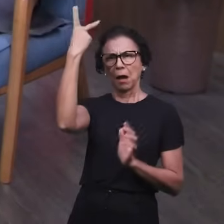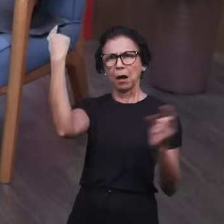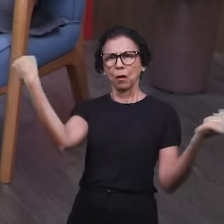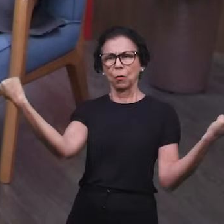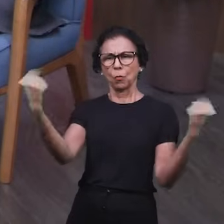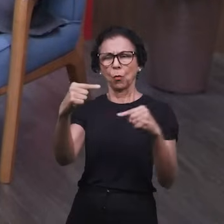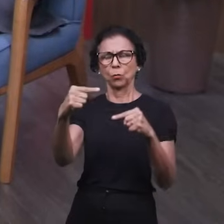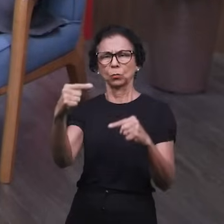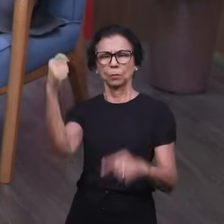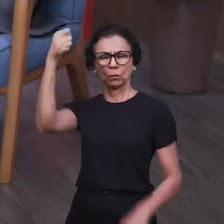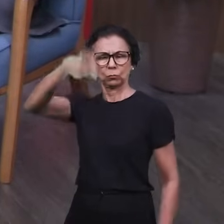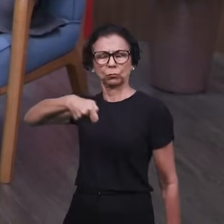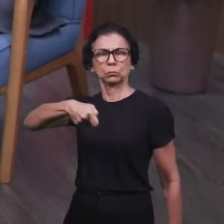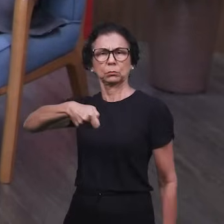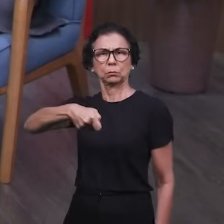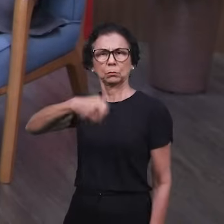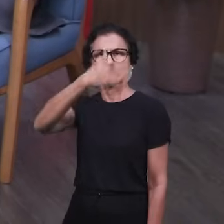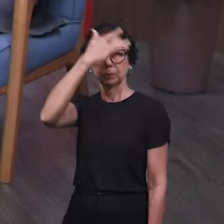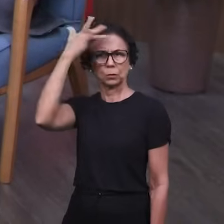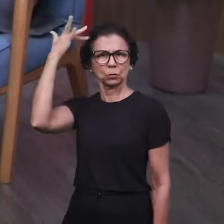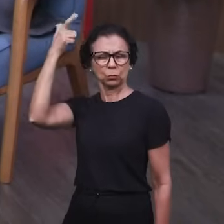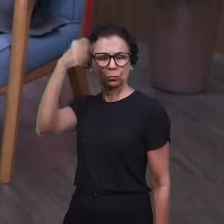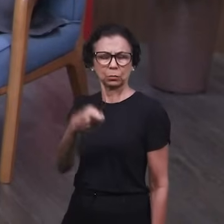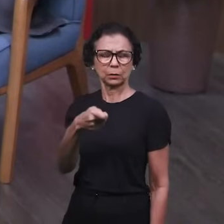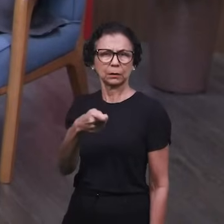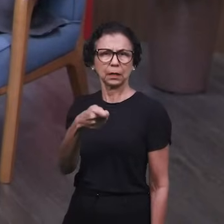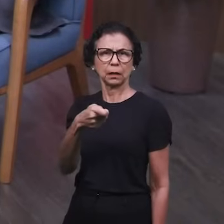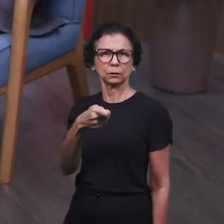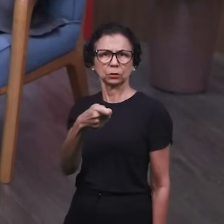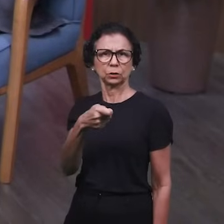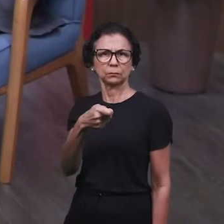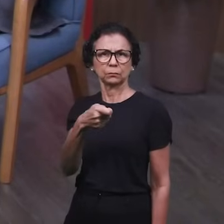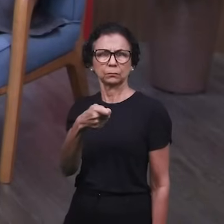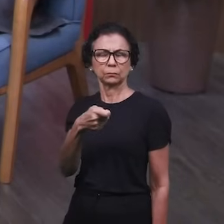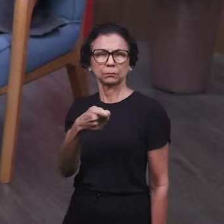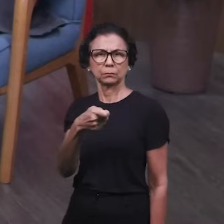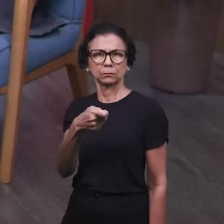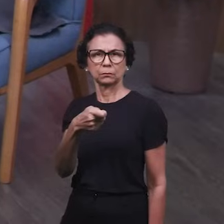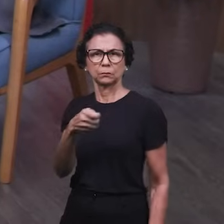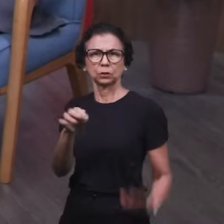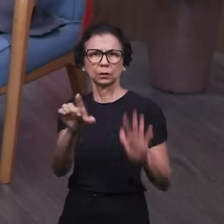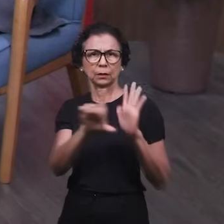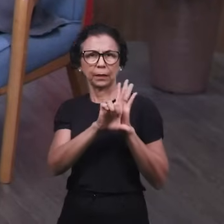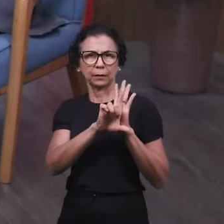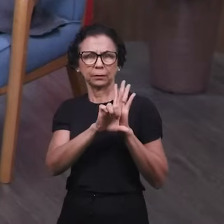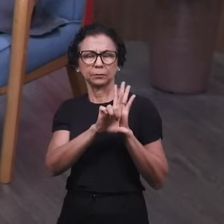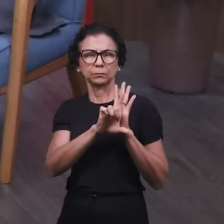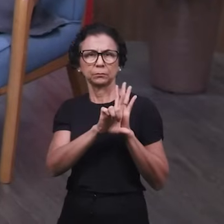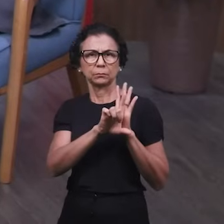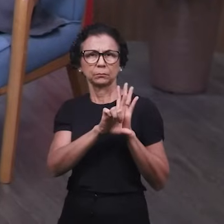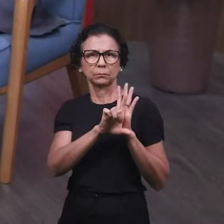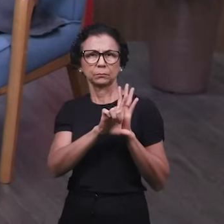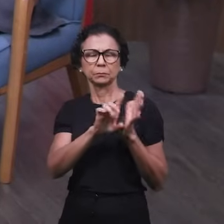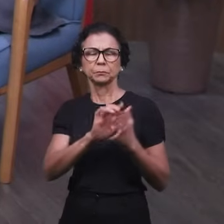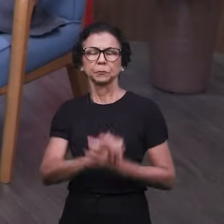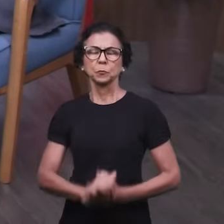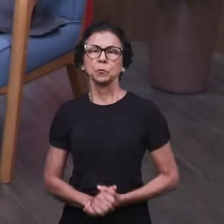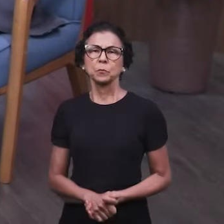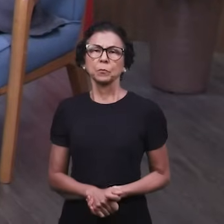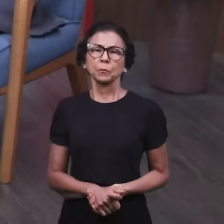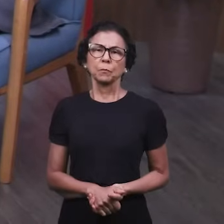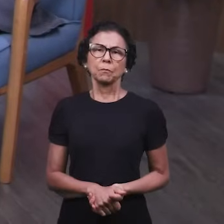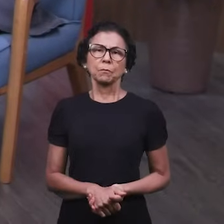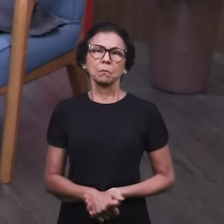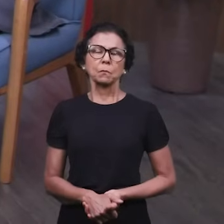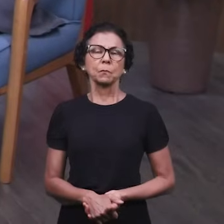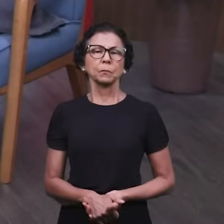autoridade legítima. É maravilhoso no sentido do alcance da revelação,